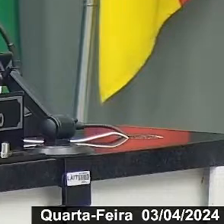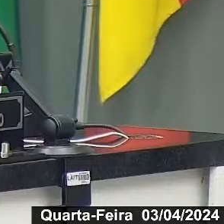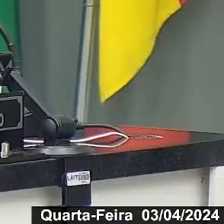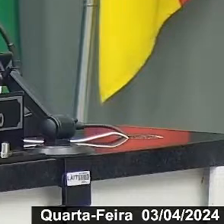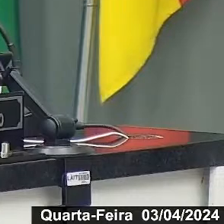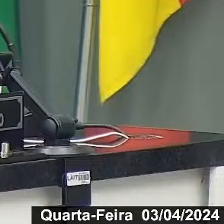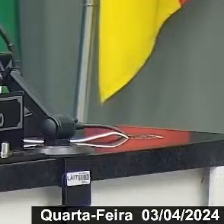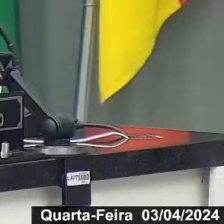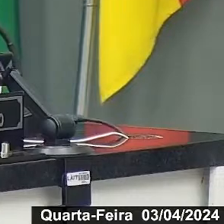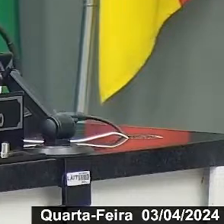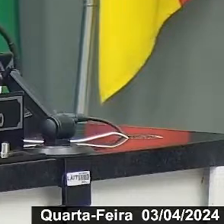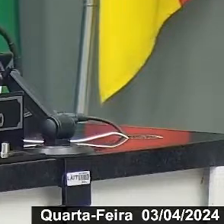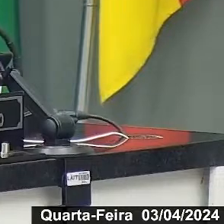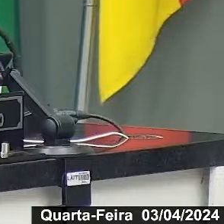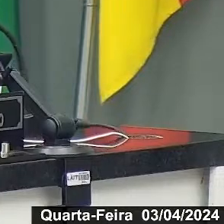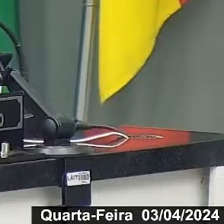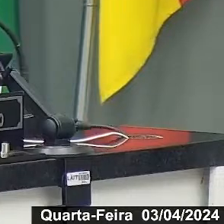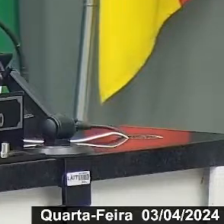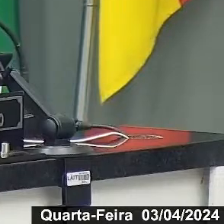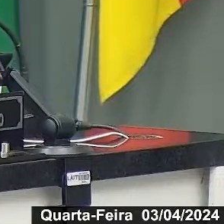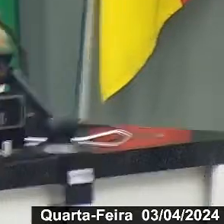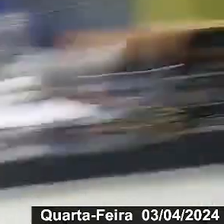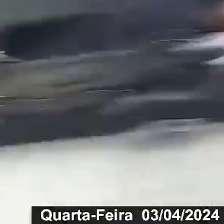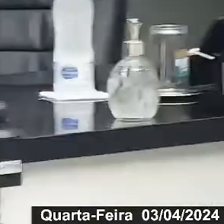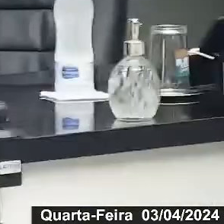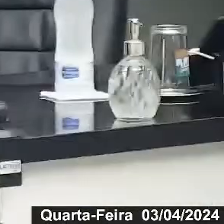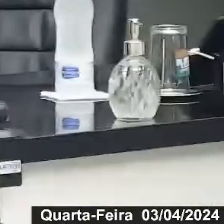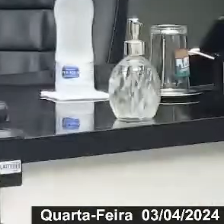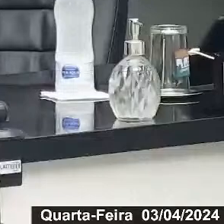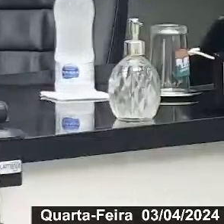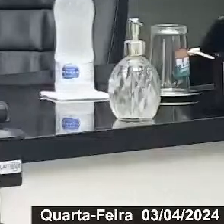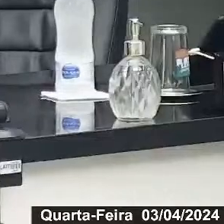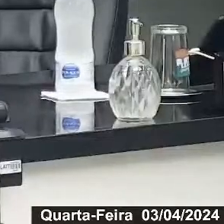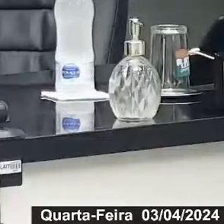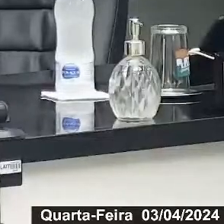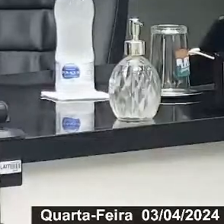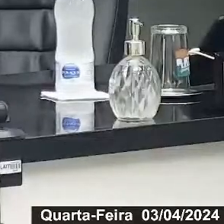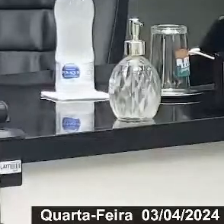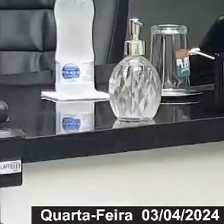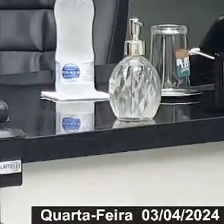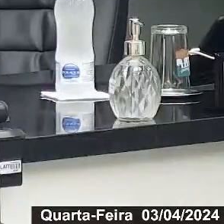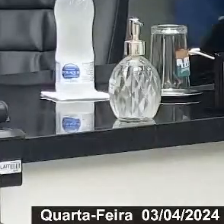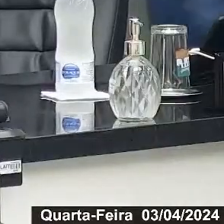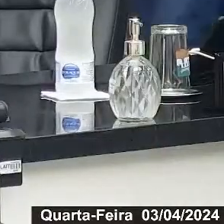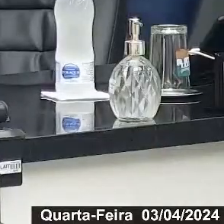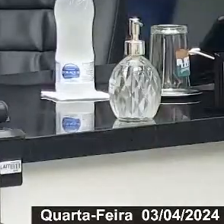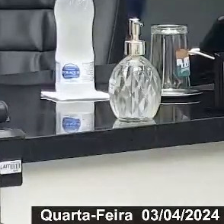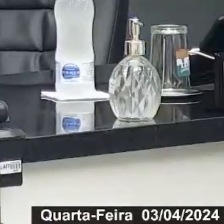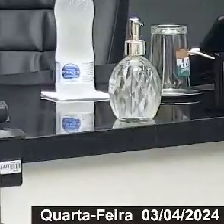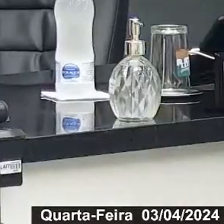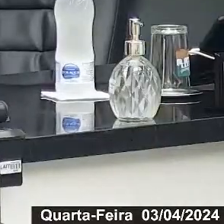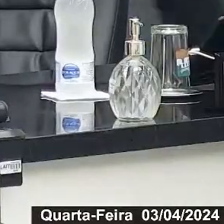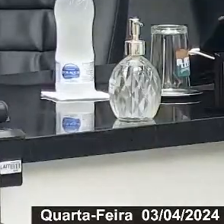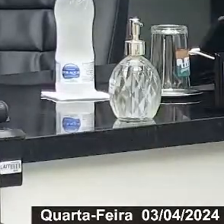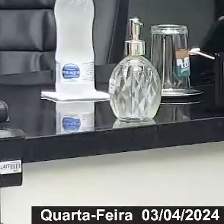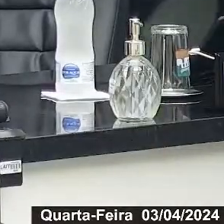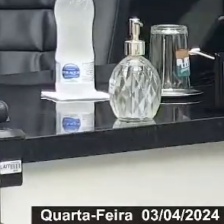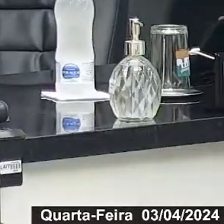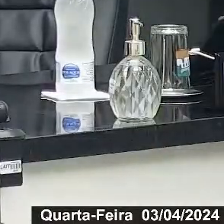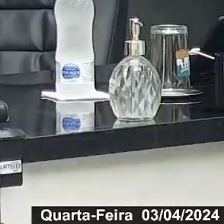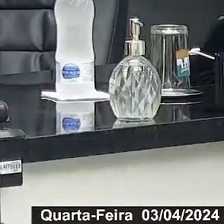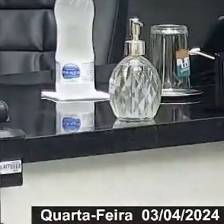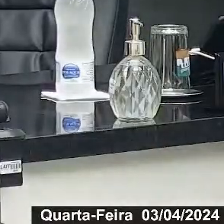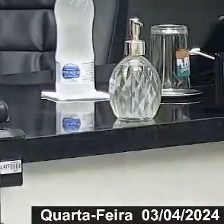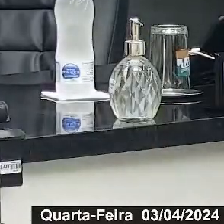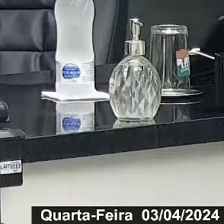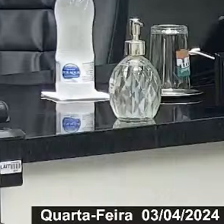Parabenizo o senhor pelo projeto de lei. Existe um remédio que está acima de todos, que é a prevenção.